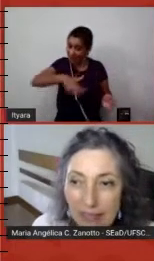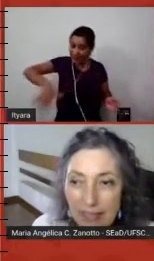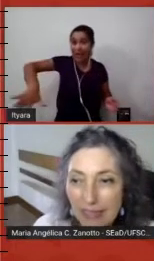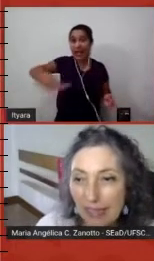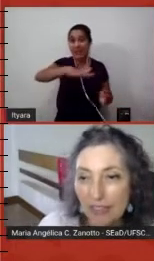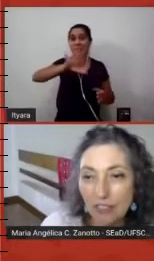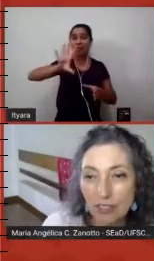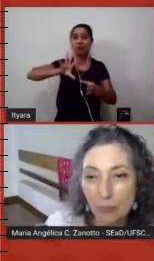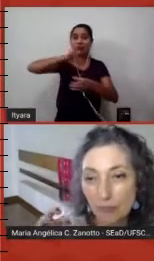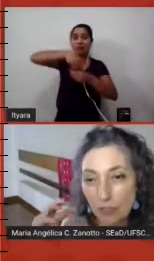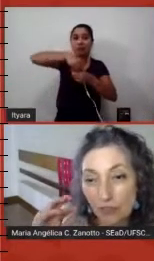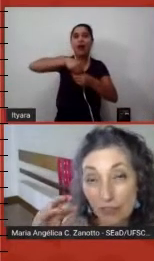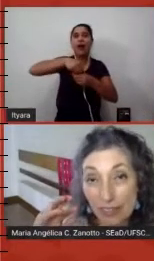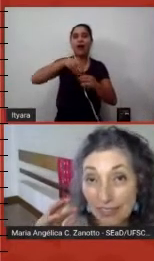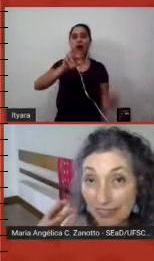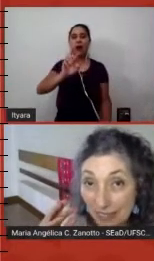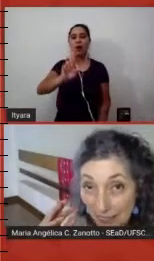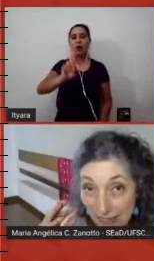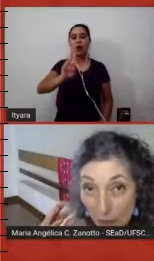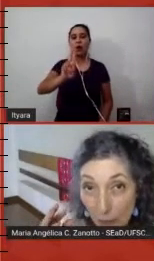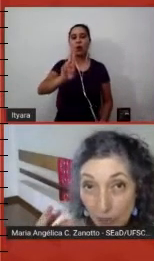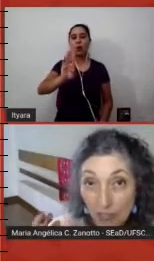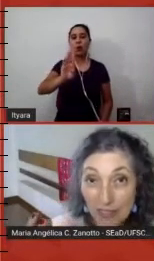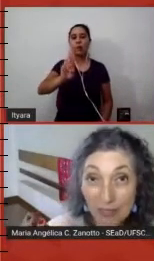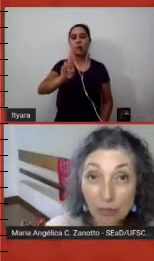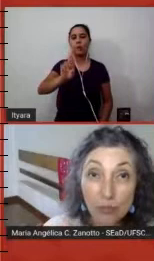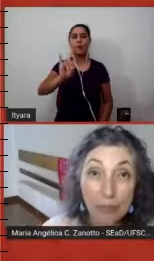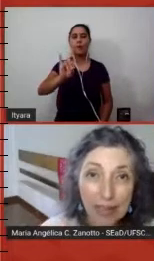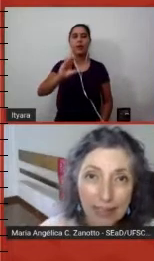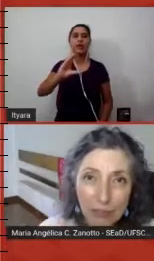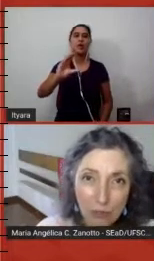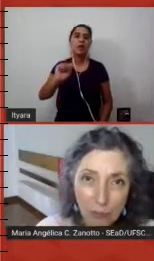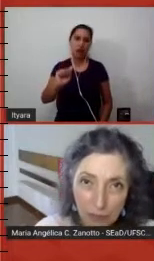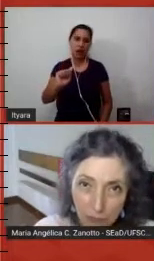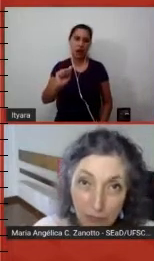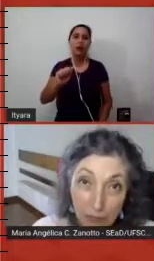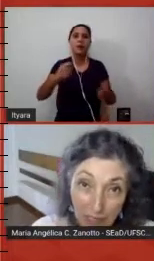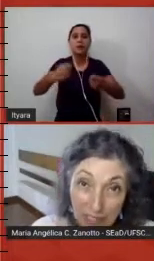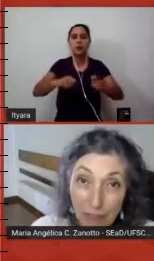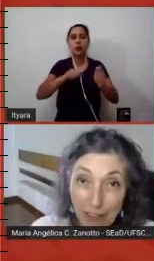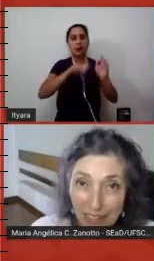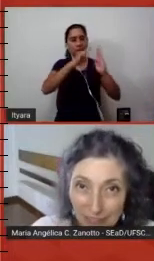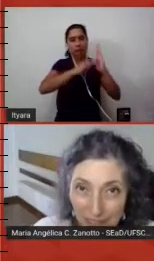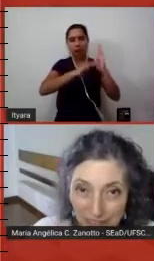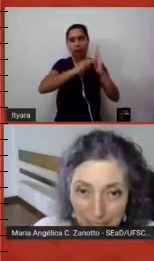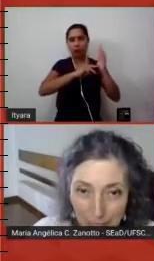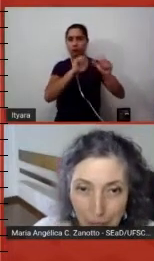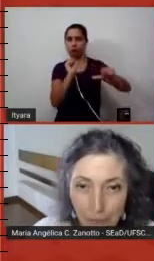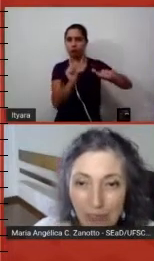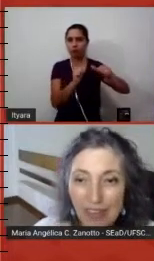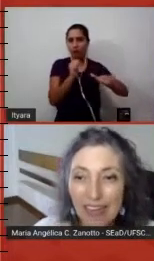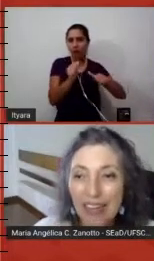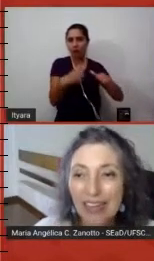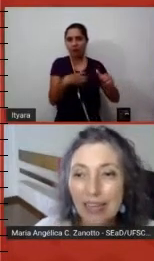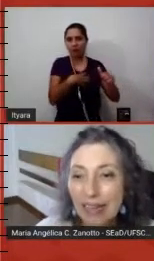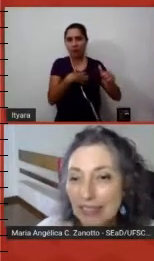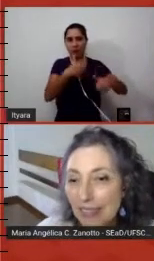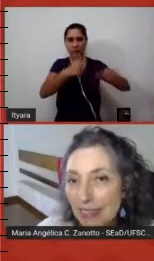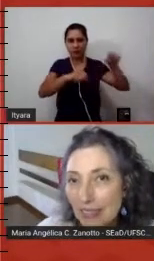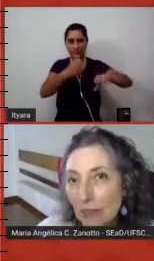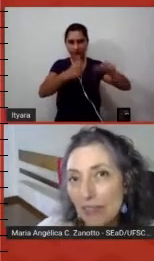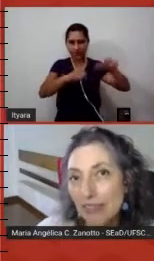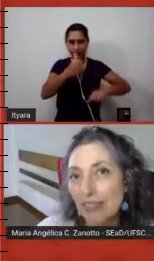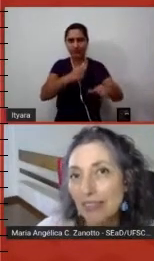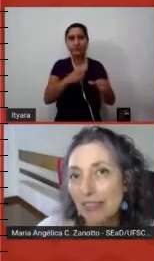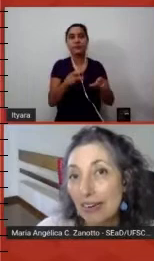né? Nessa ideia de trazer uma modificação nos métodos pelos quais se faz a avaliação, e